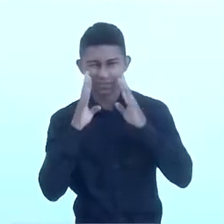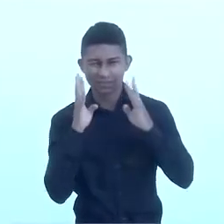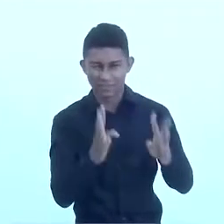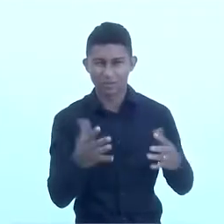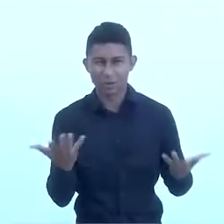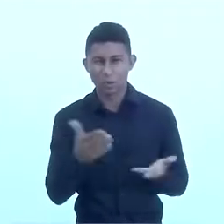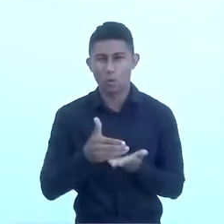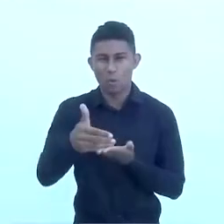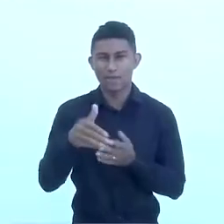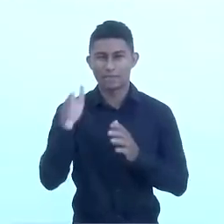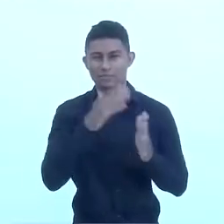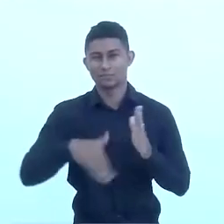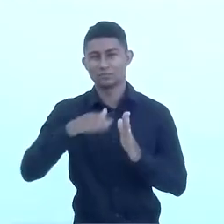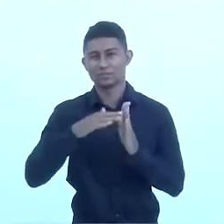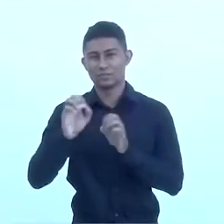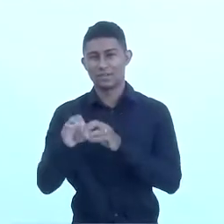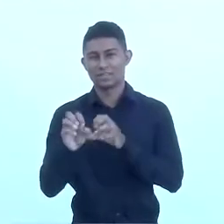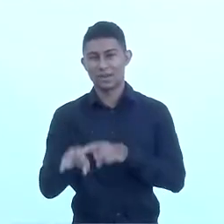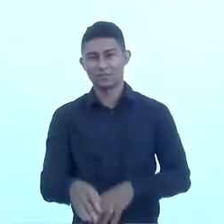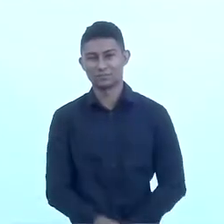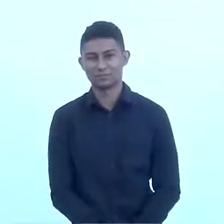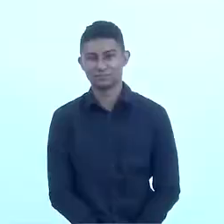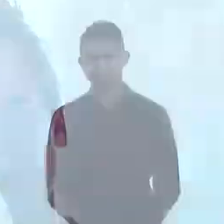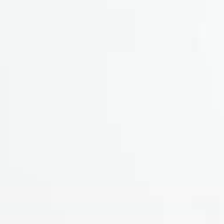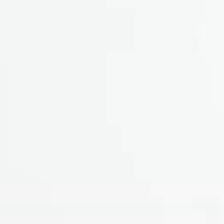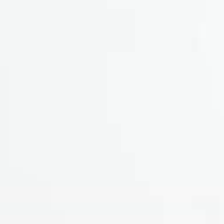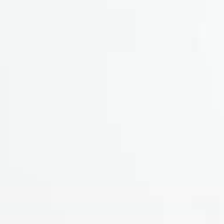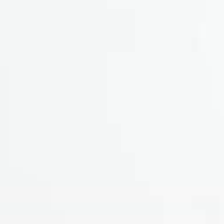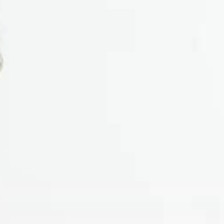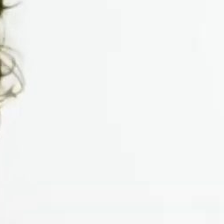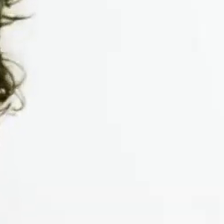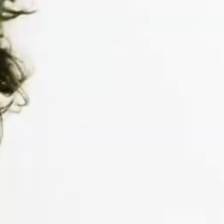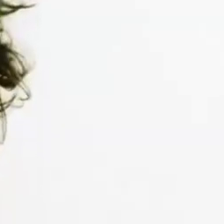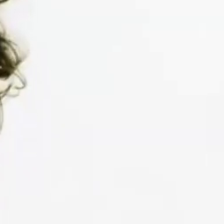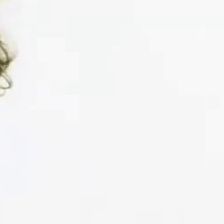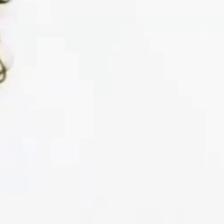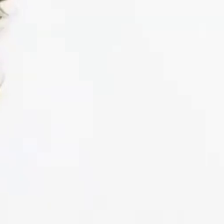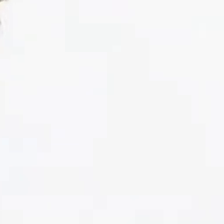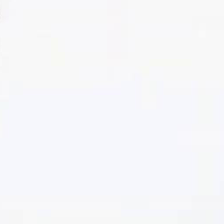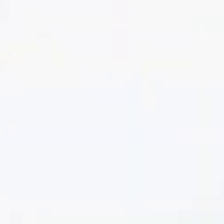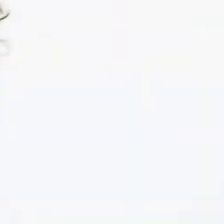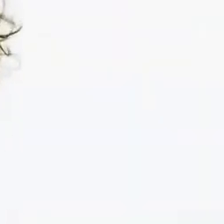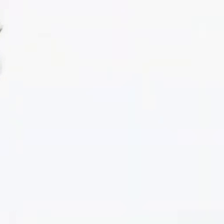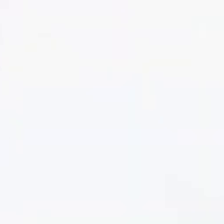fique ligado. Está no ar o Educação.